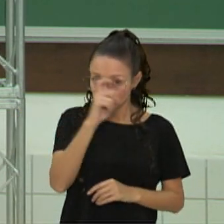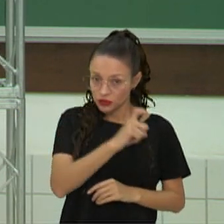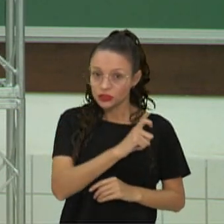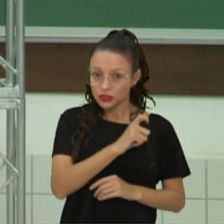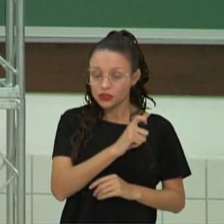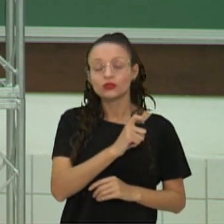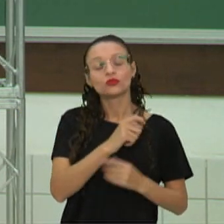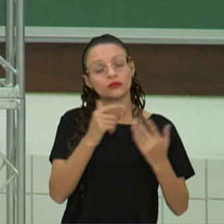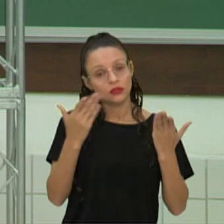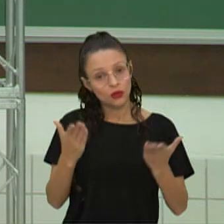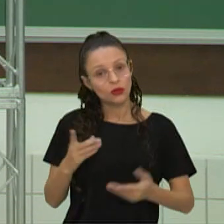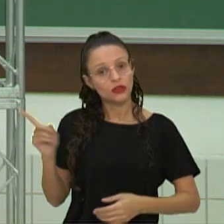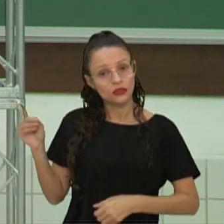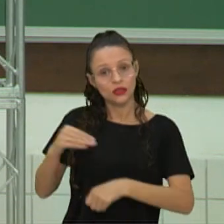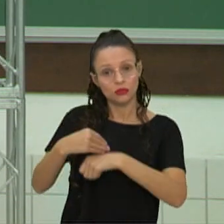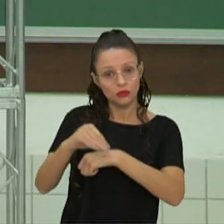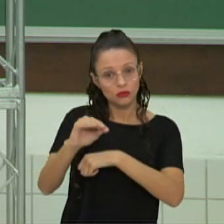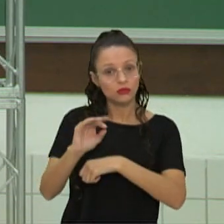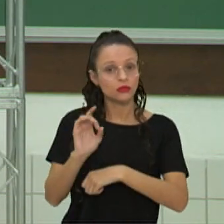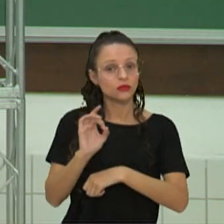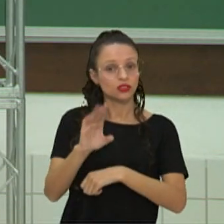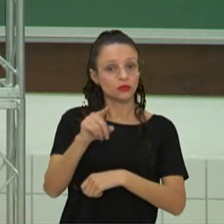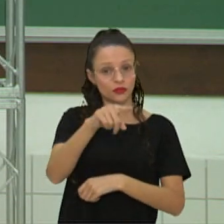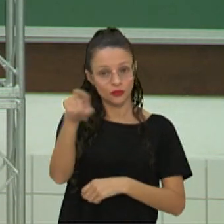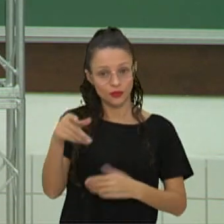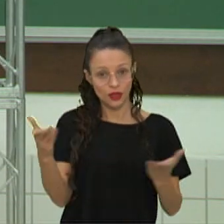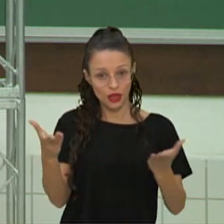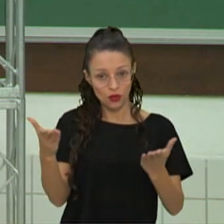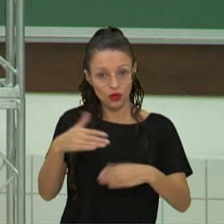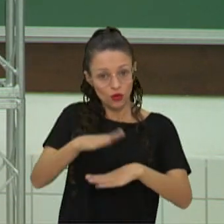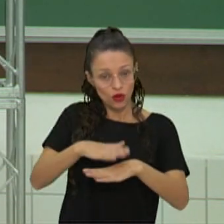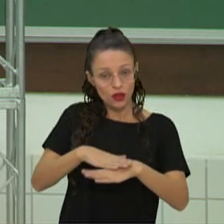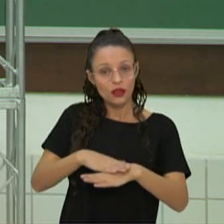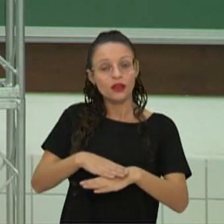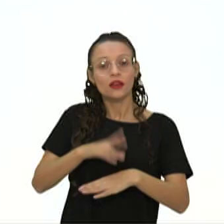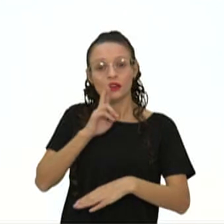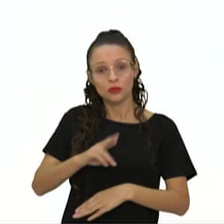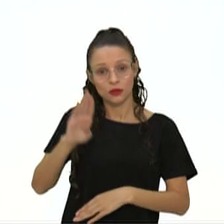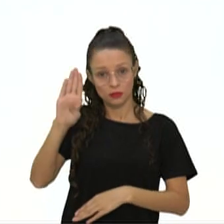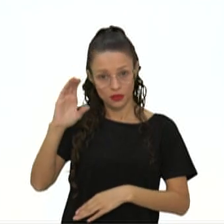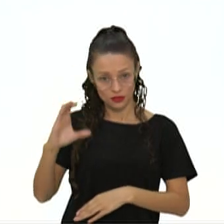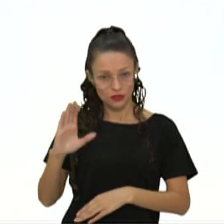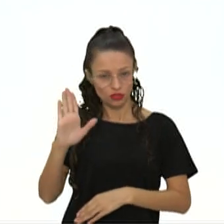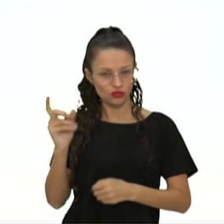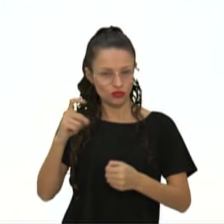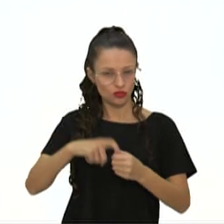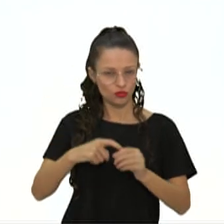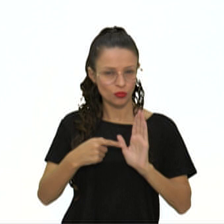adição de polinômios. Essa é uma sugestão bem legal. Faça agora a letra B e a letra C e a gente já volta com a resposta.